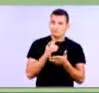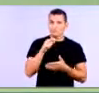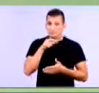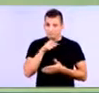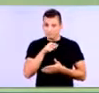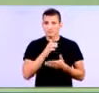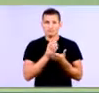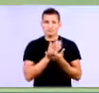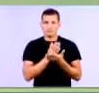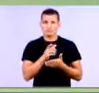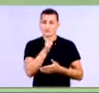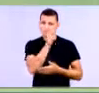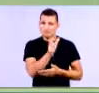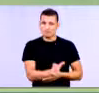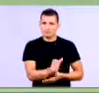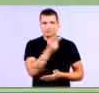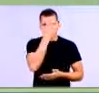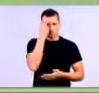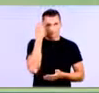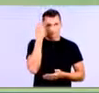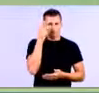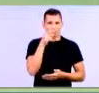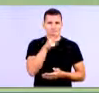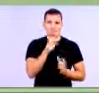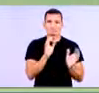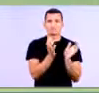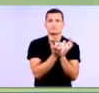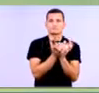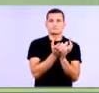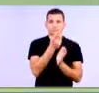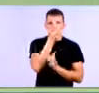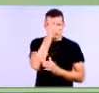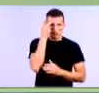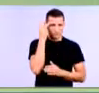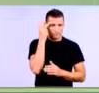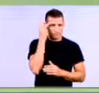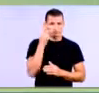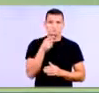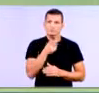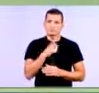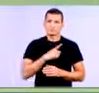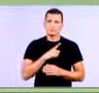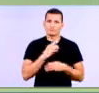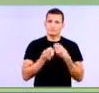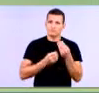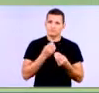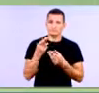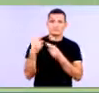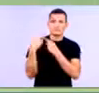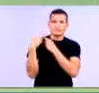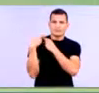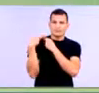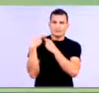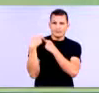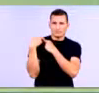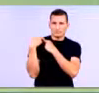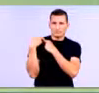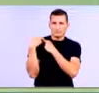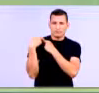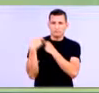alguém, esse funcionário ou essa equipe de funcionários é que terão como responsabilidade, né,